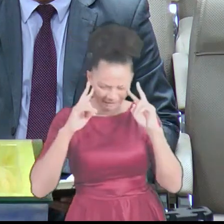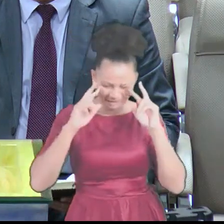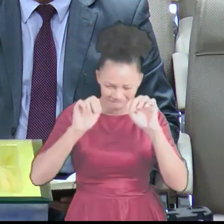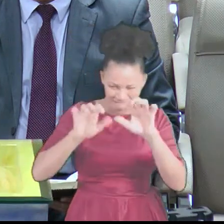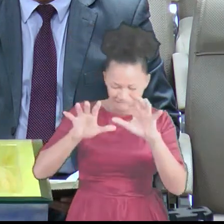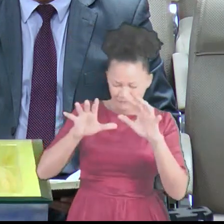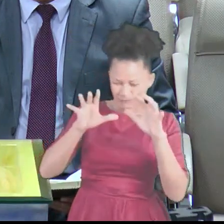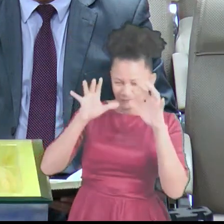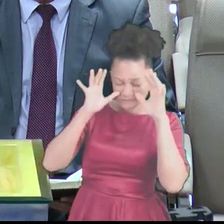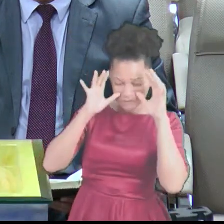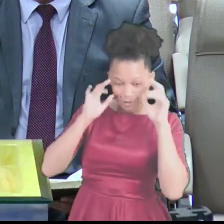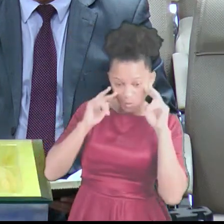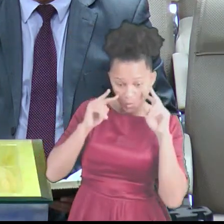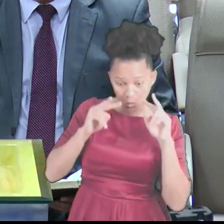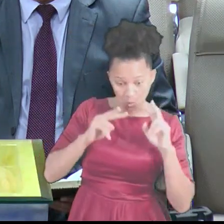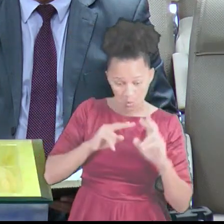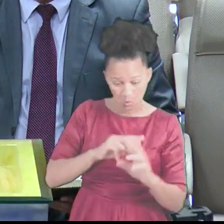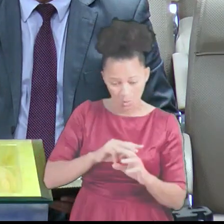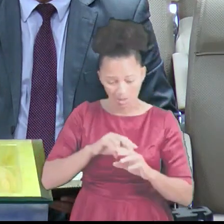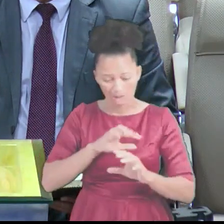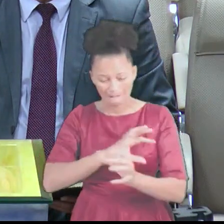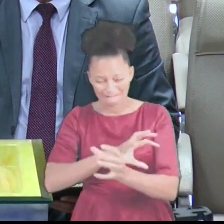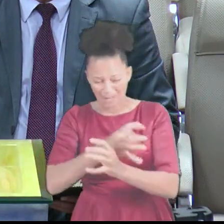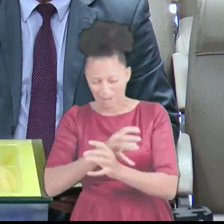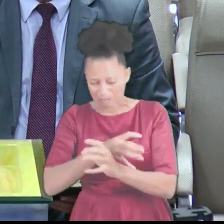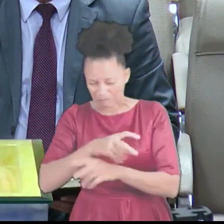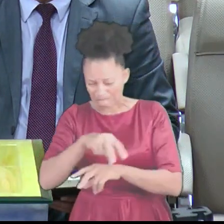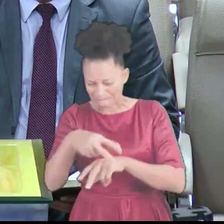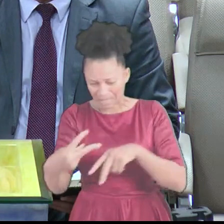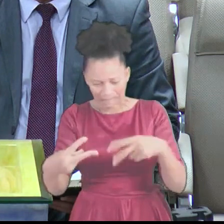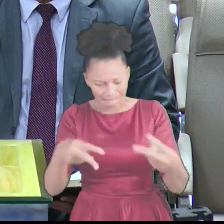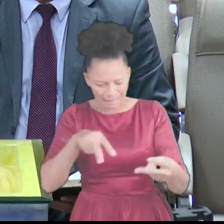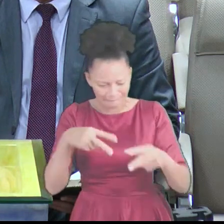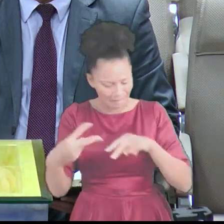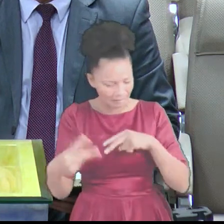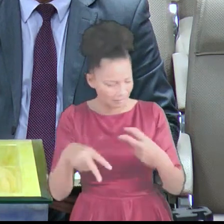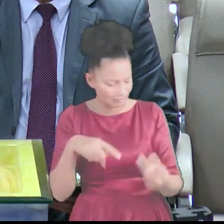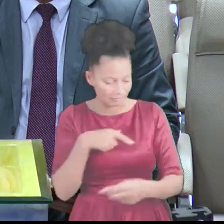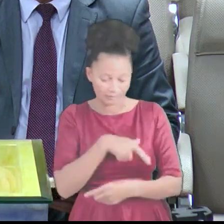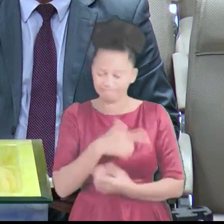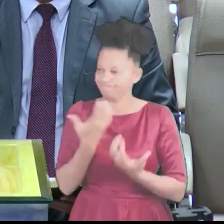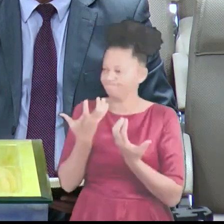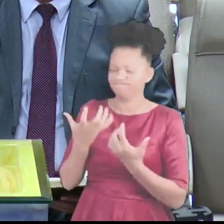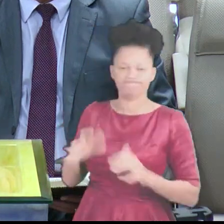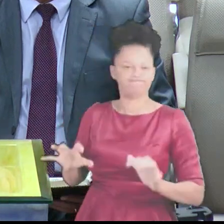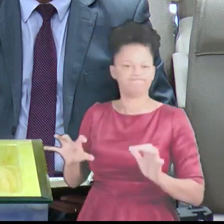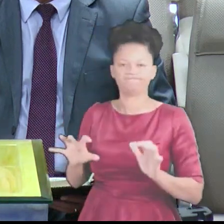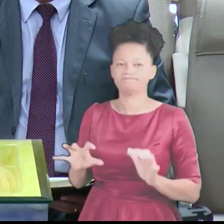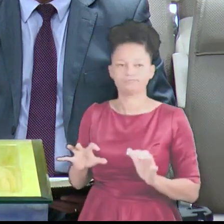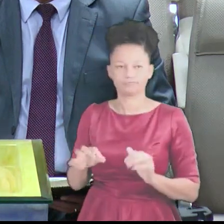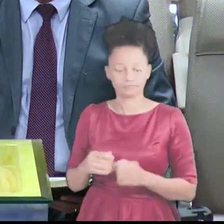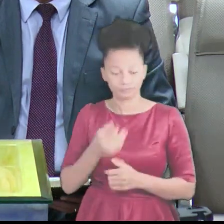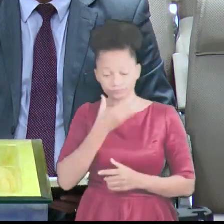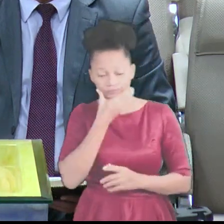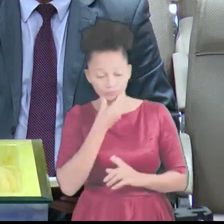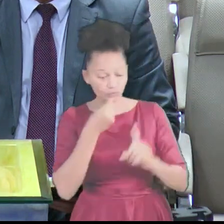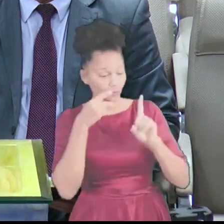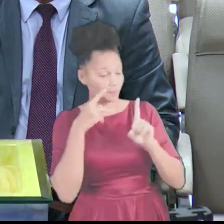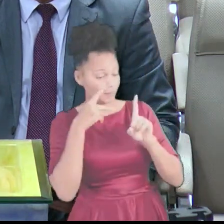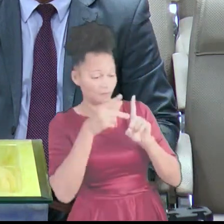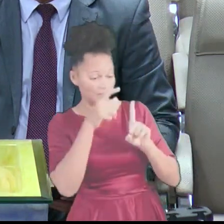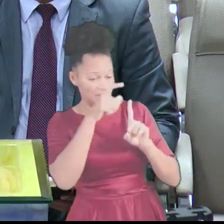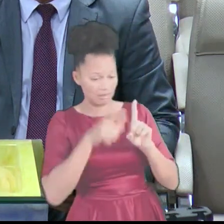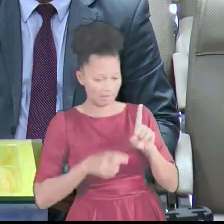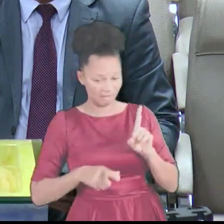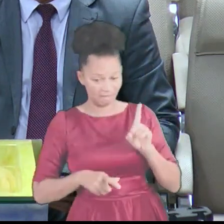como esta em que ele estava tendo, provavelmente ele não aceitaria ir. O profeta não vai ao